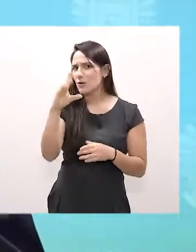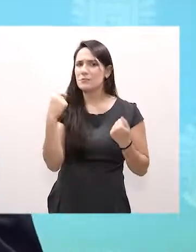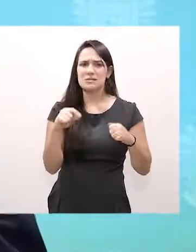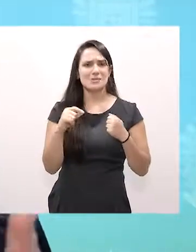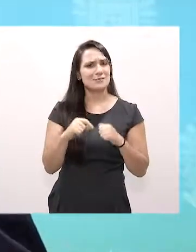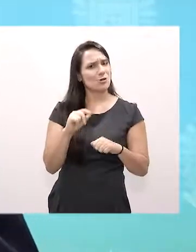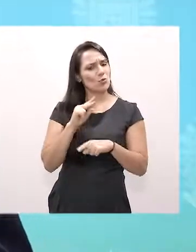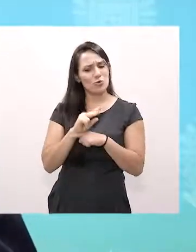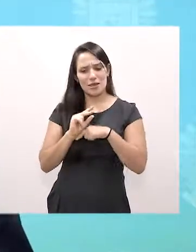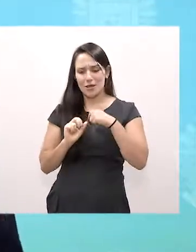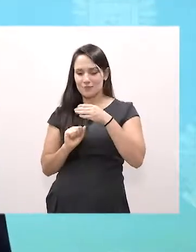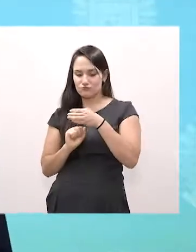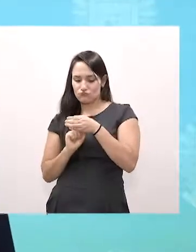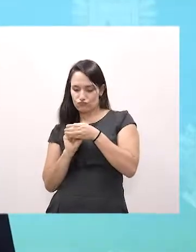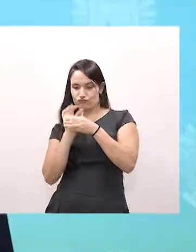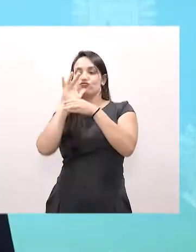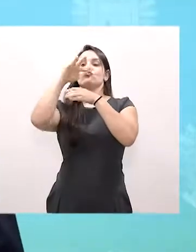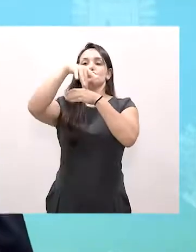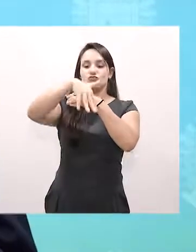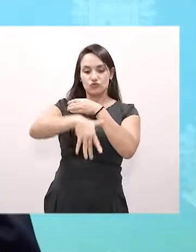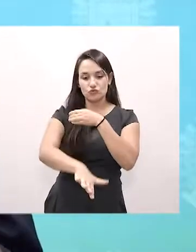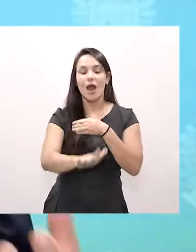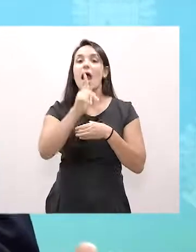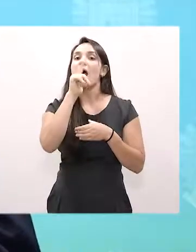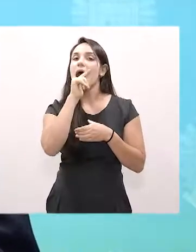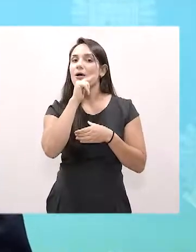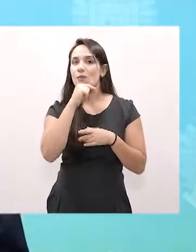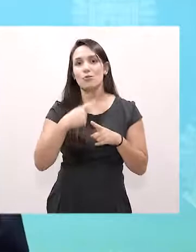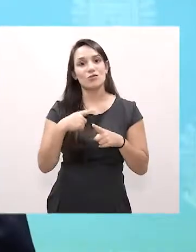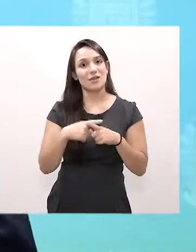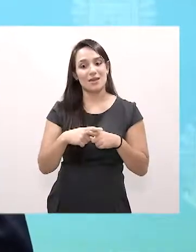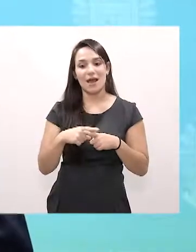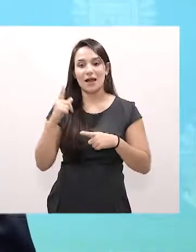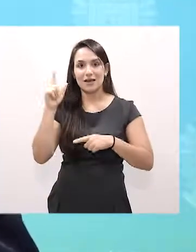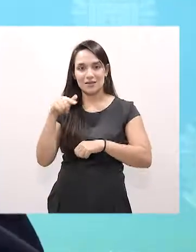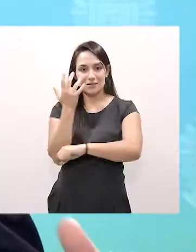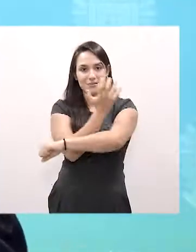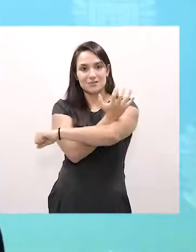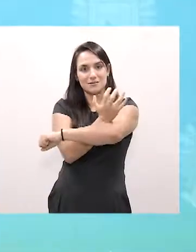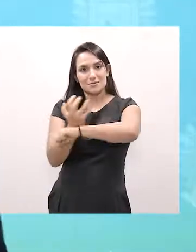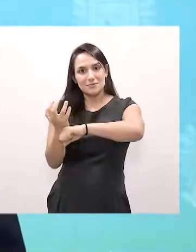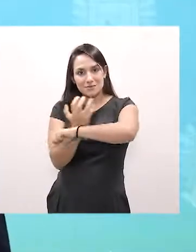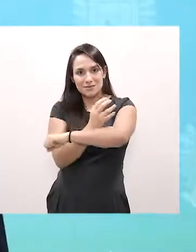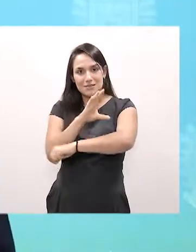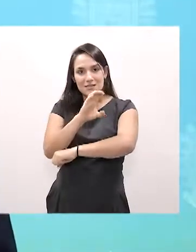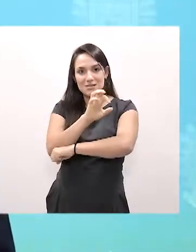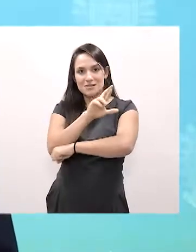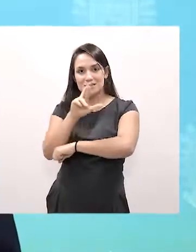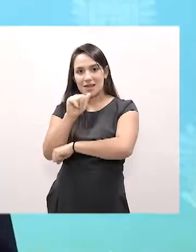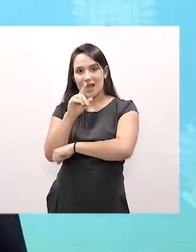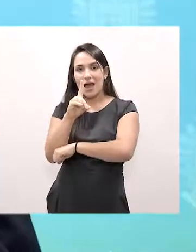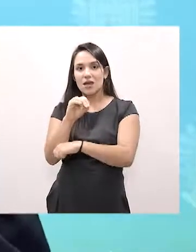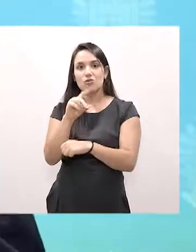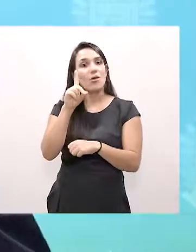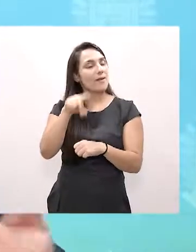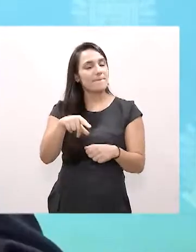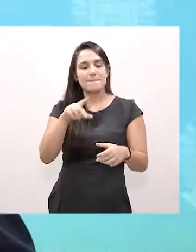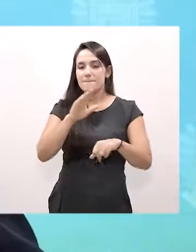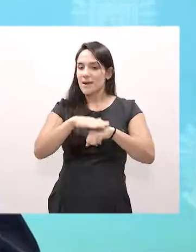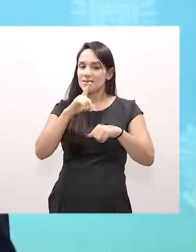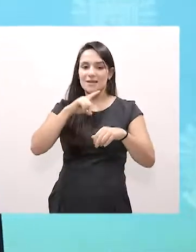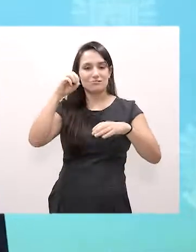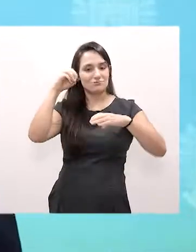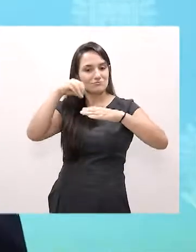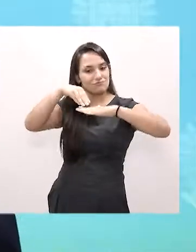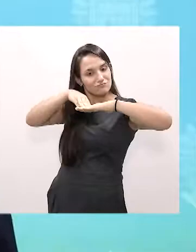é realmente cuidar das nascentes, né? Se a gente pensar o Cerrado, aí a gente chama que é a grande caixa d'água do Brasil, onde a maioria das